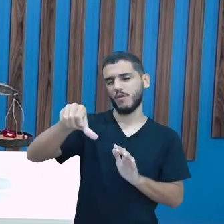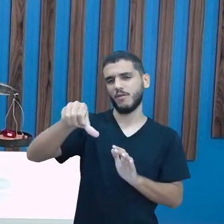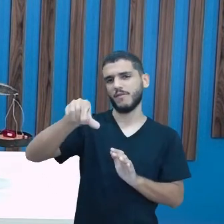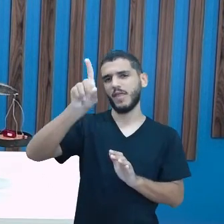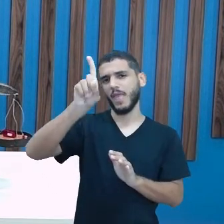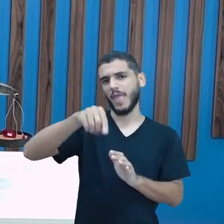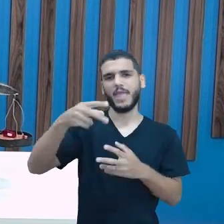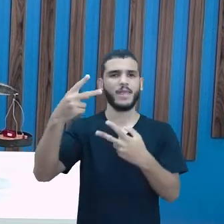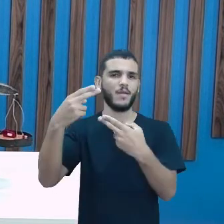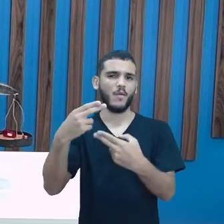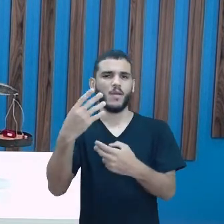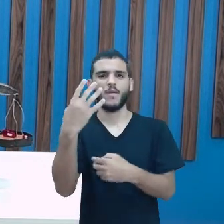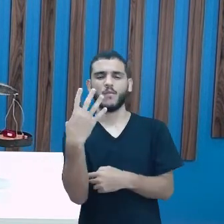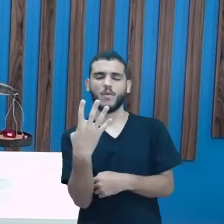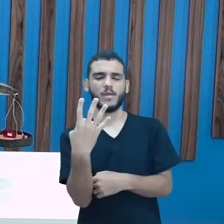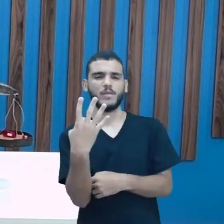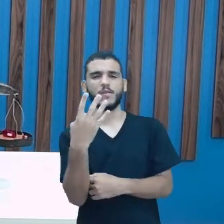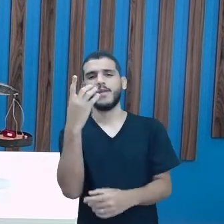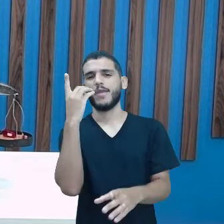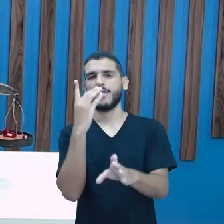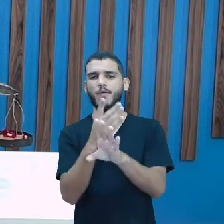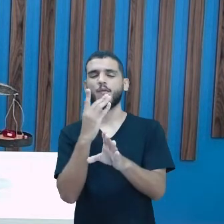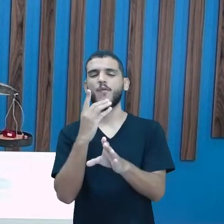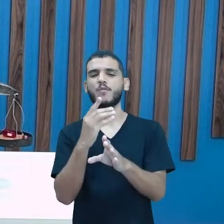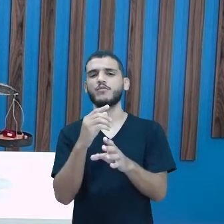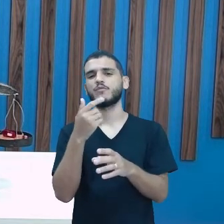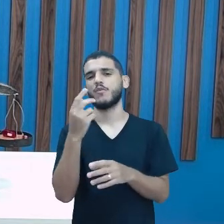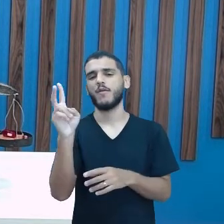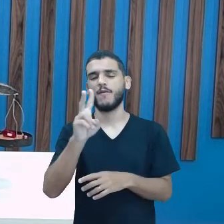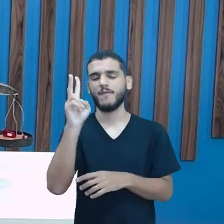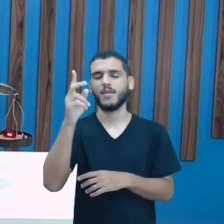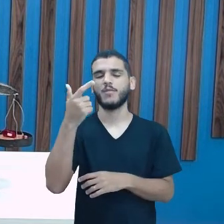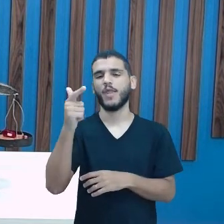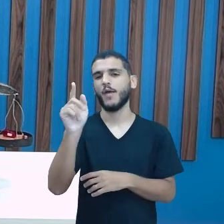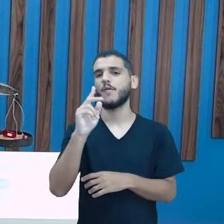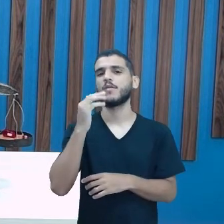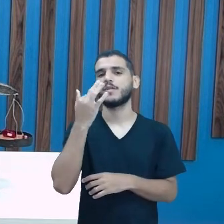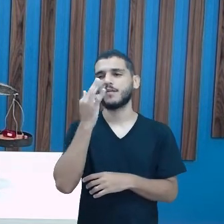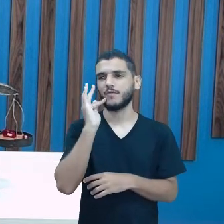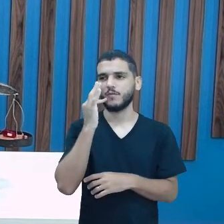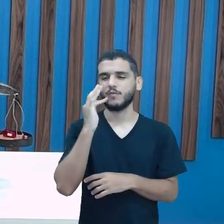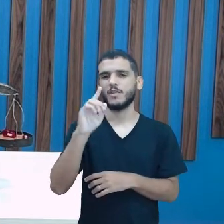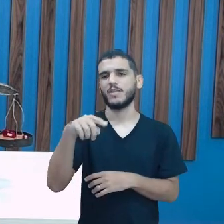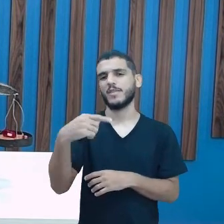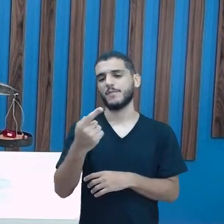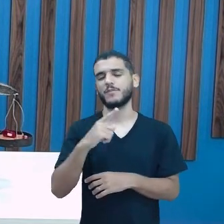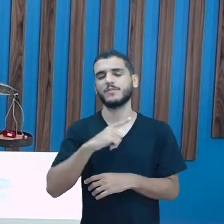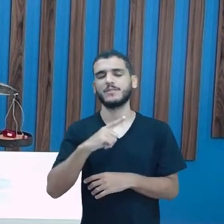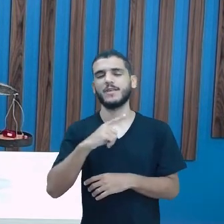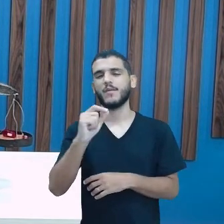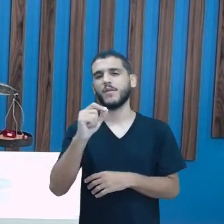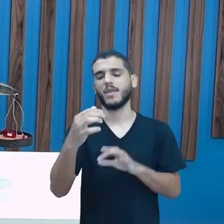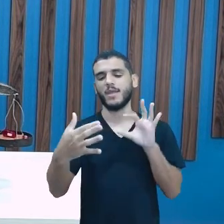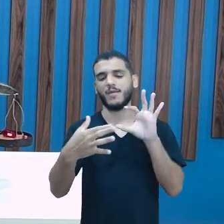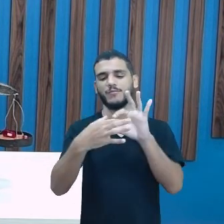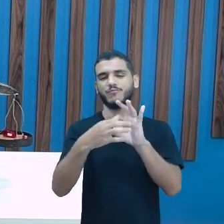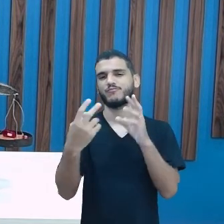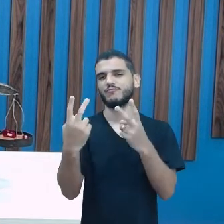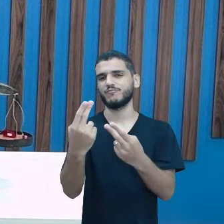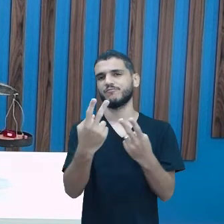4. Então, eu acho o valor do melão. Depois que eu achei o valor do melão, eu tenho aqui uma relação de